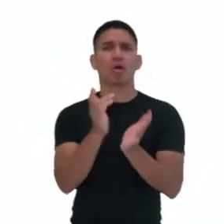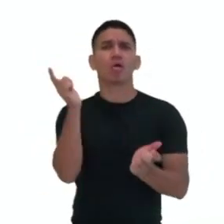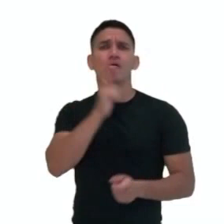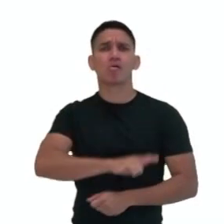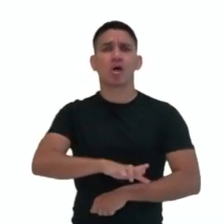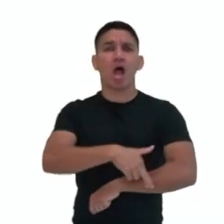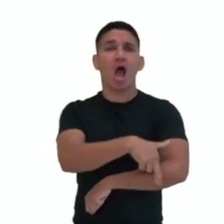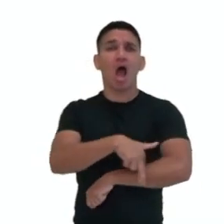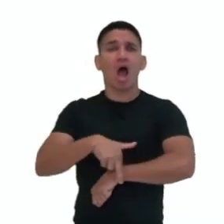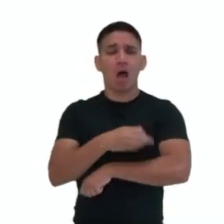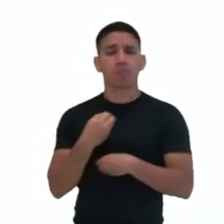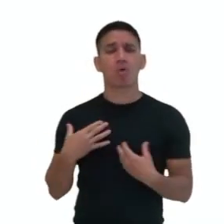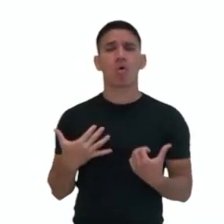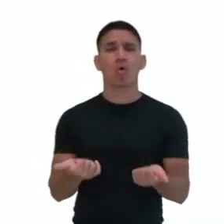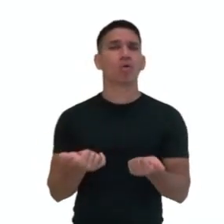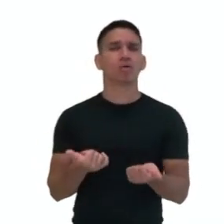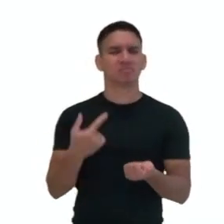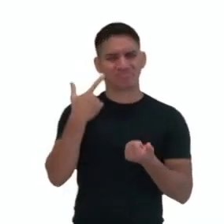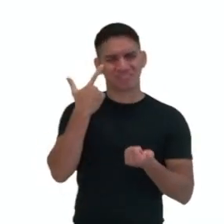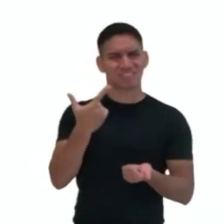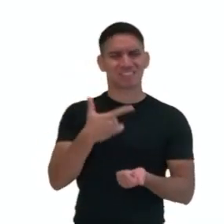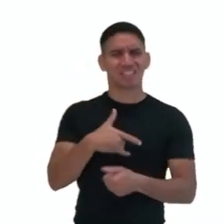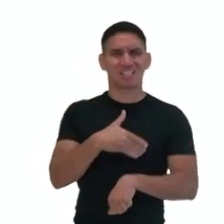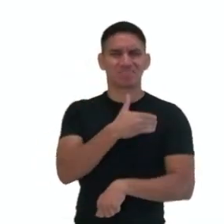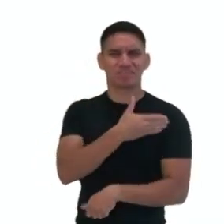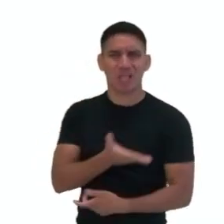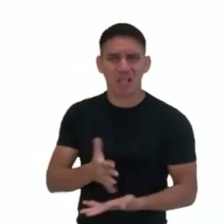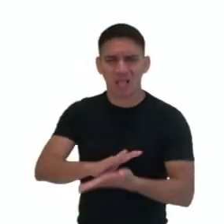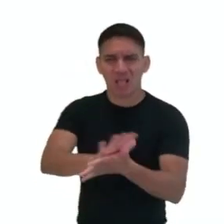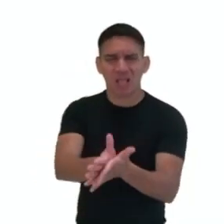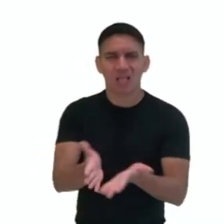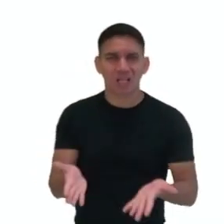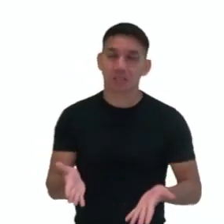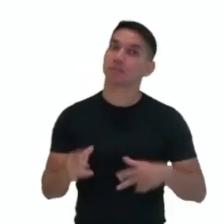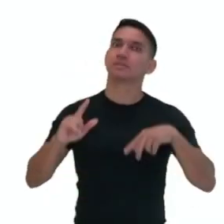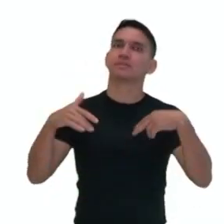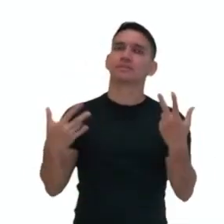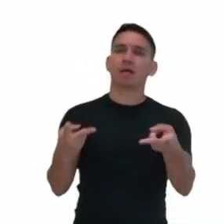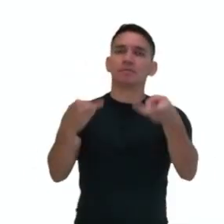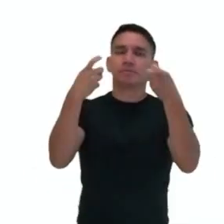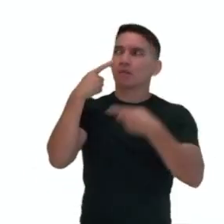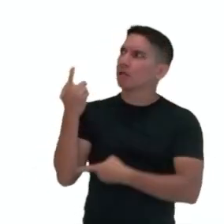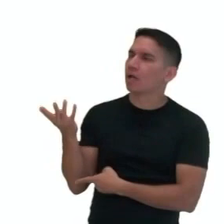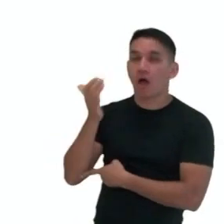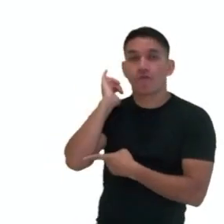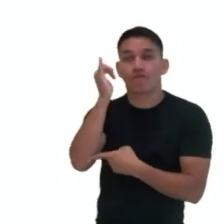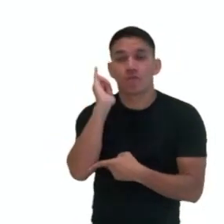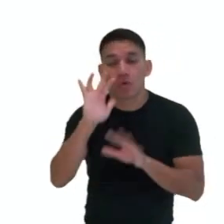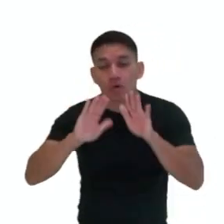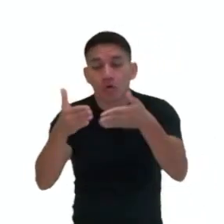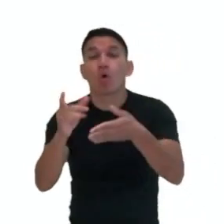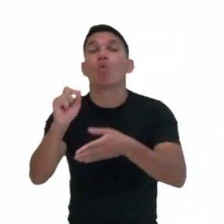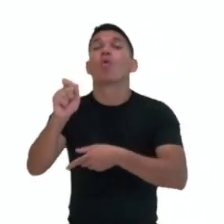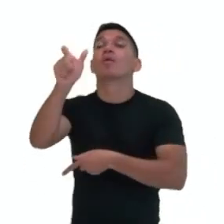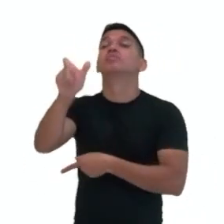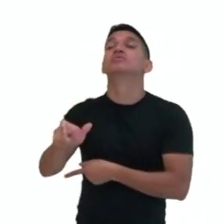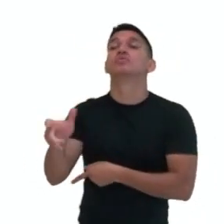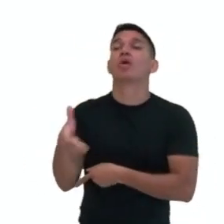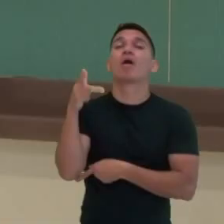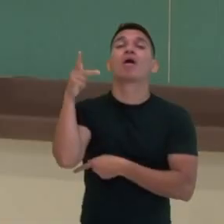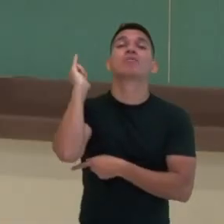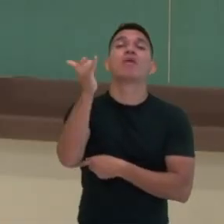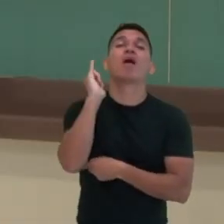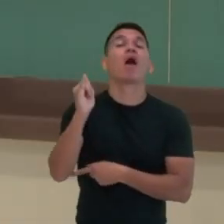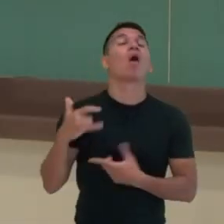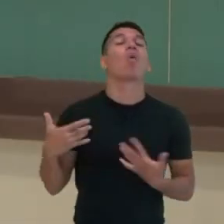de compaixão, desprezo. Então, levando em conta o foco narrativo, qual é o narrador desse trecho do romance